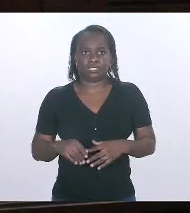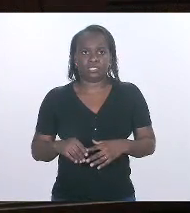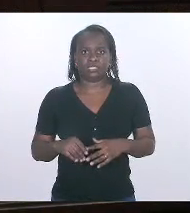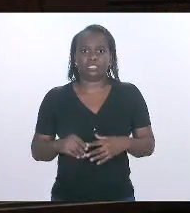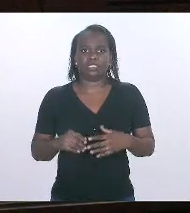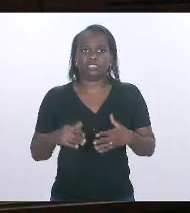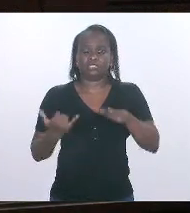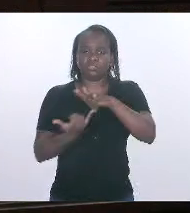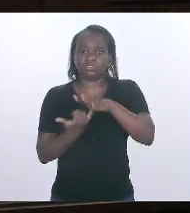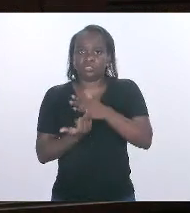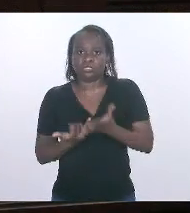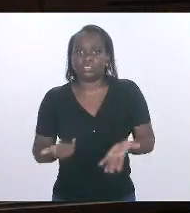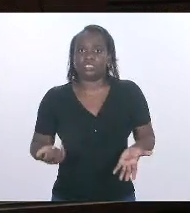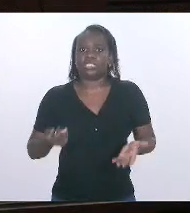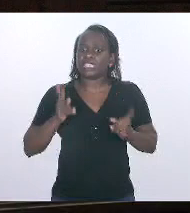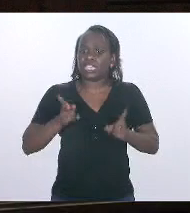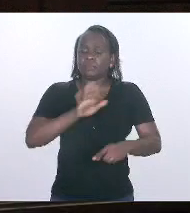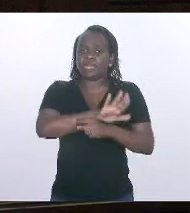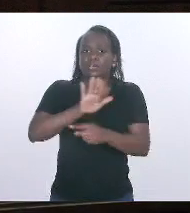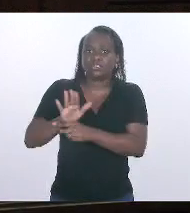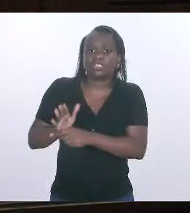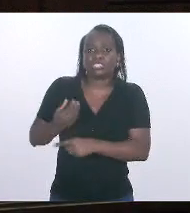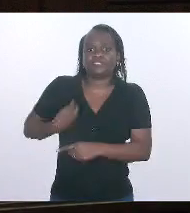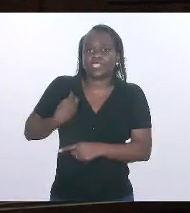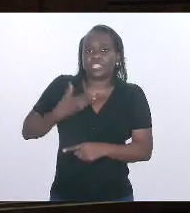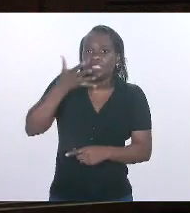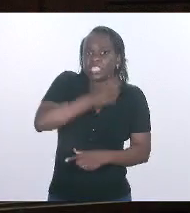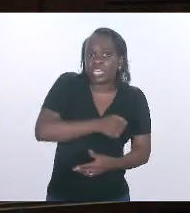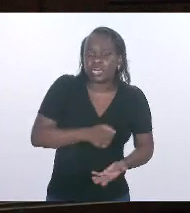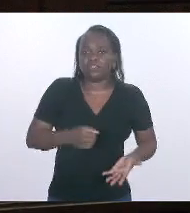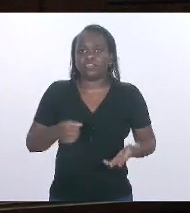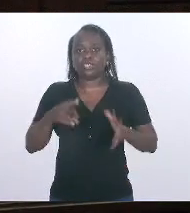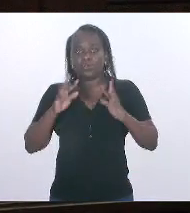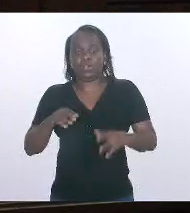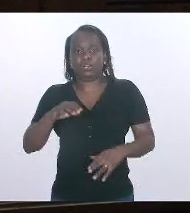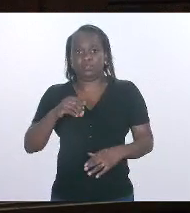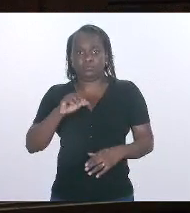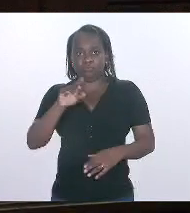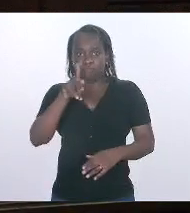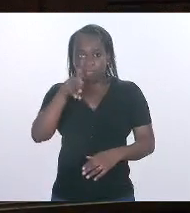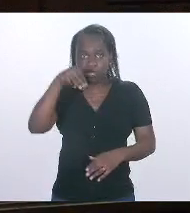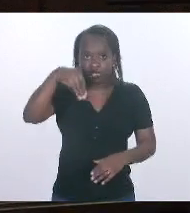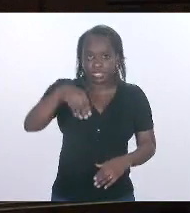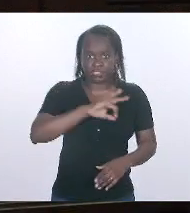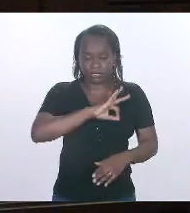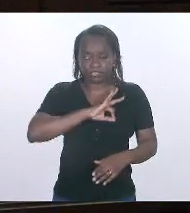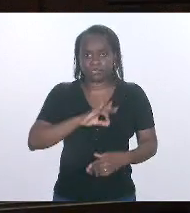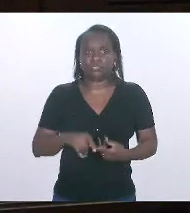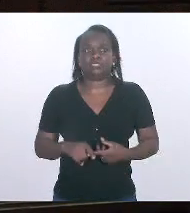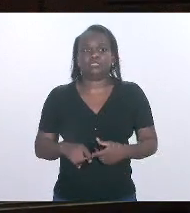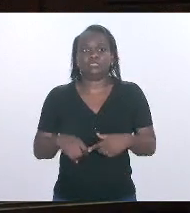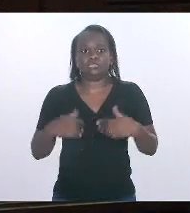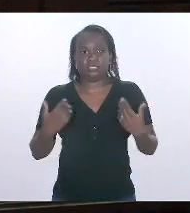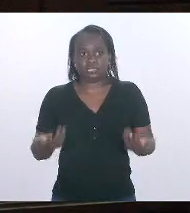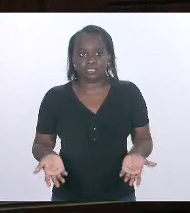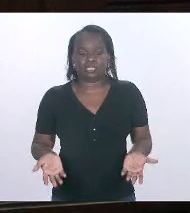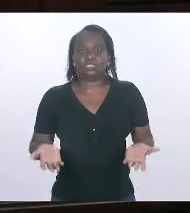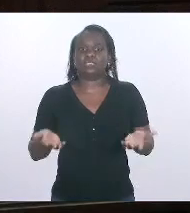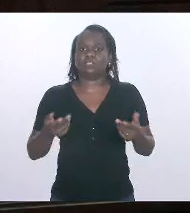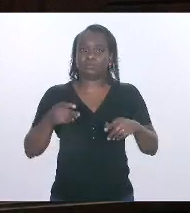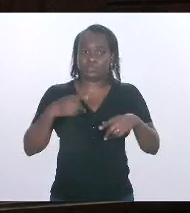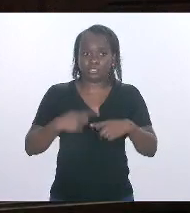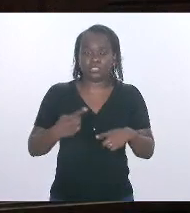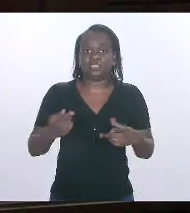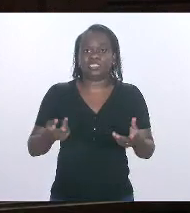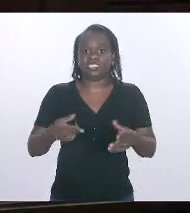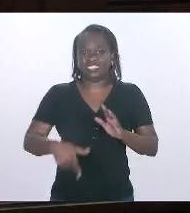uma instituição que vive salvando vidas, como a polícia militar, e aí o senhor quer voltar atrás